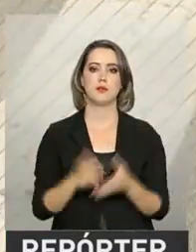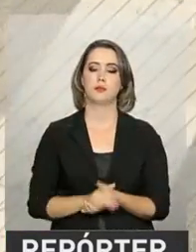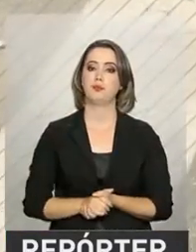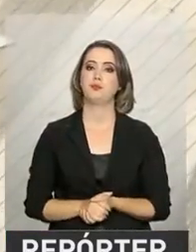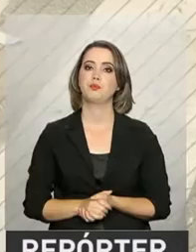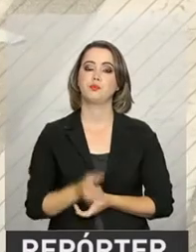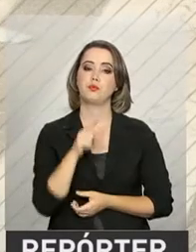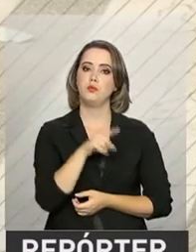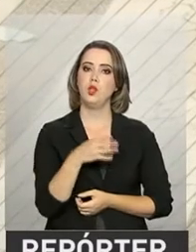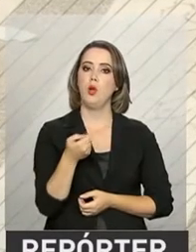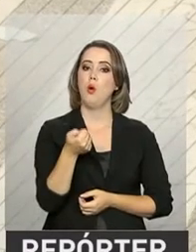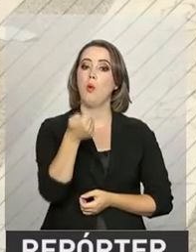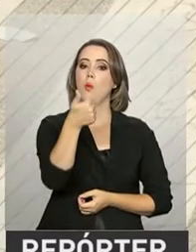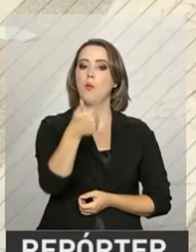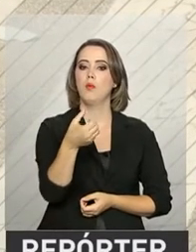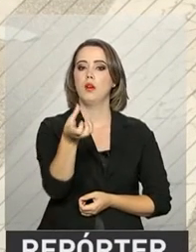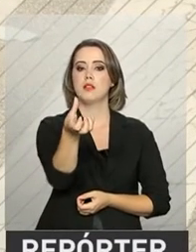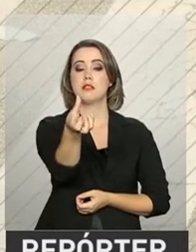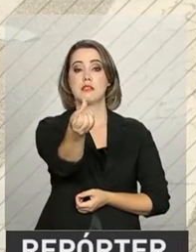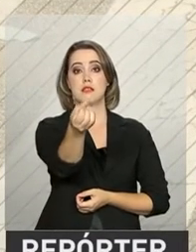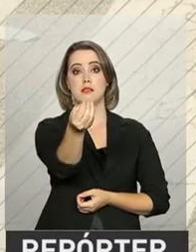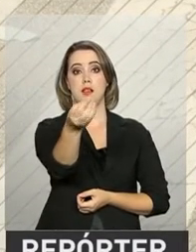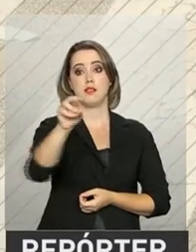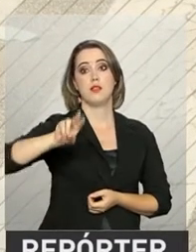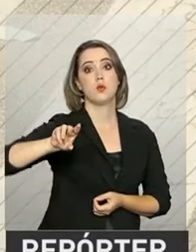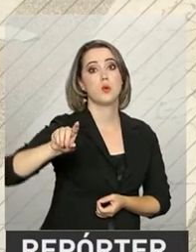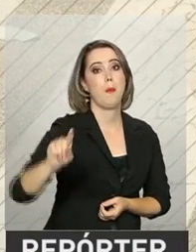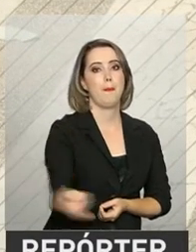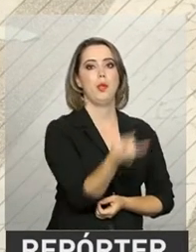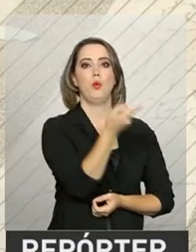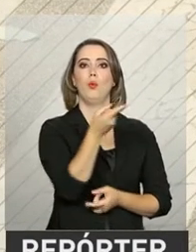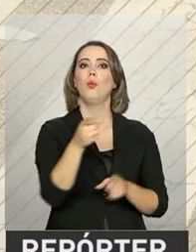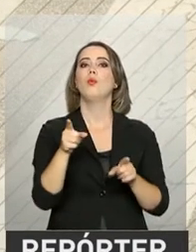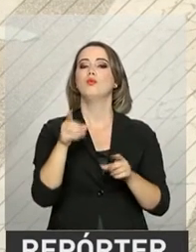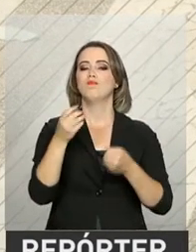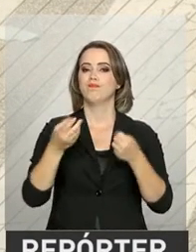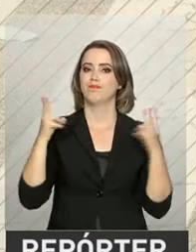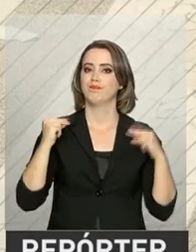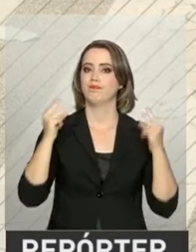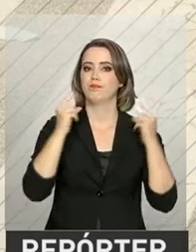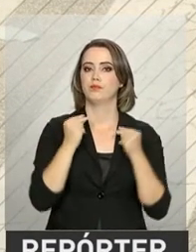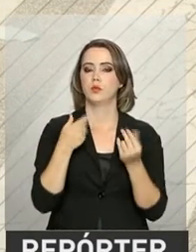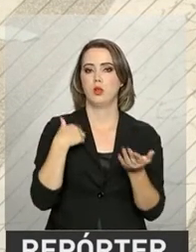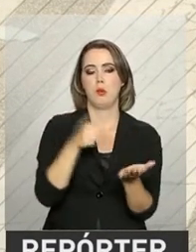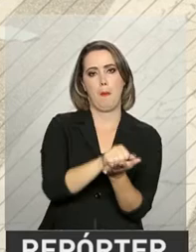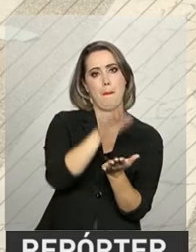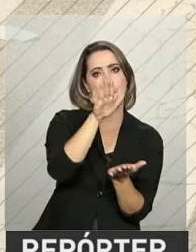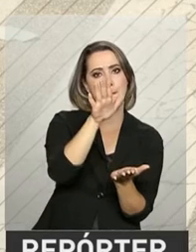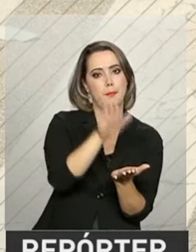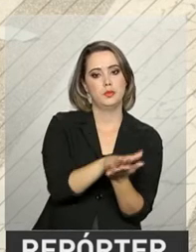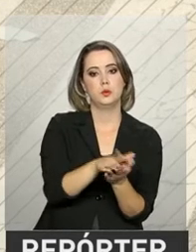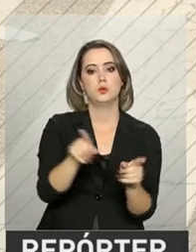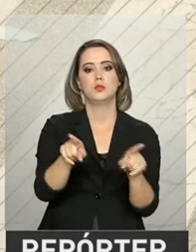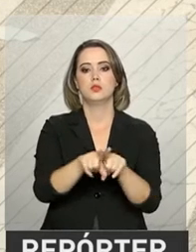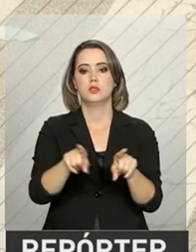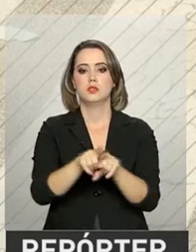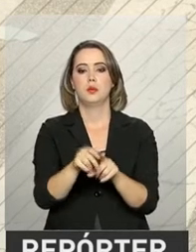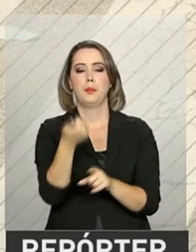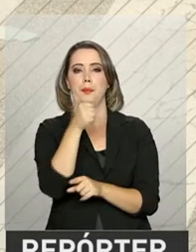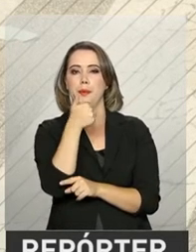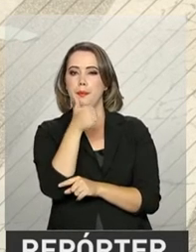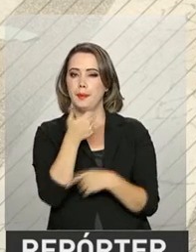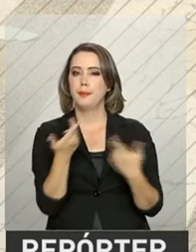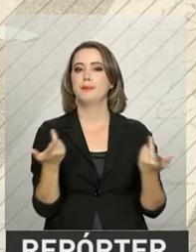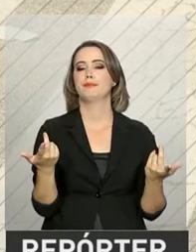600 mil motoristas foram autuados durante a operação mais de 8 mil receberam multas por dirigirem depois de